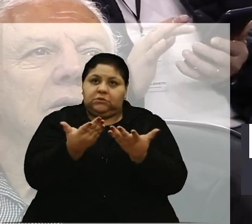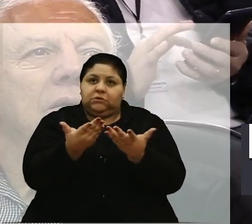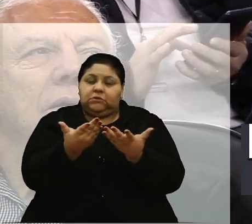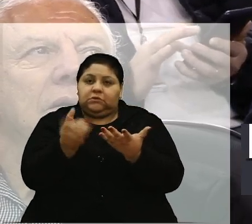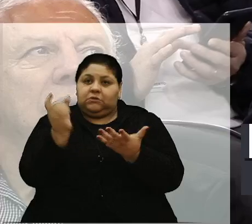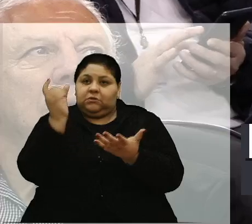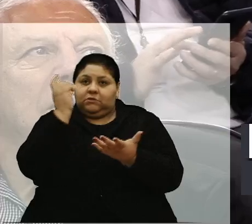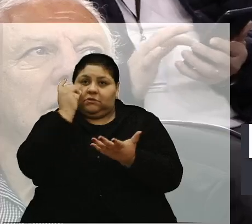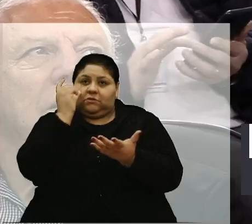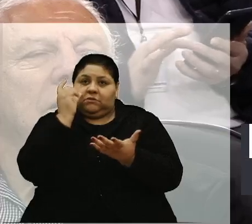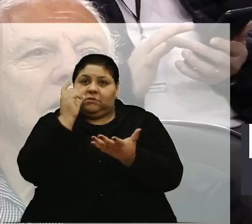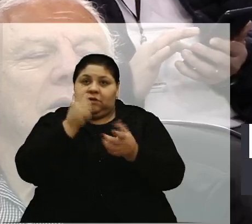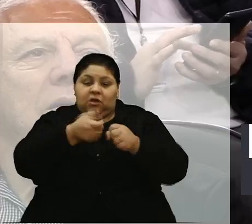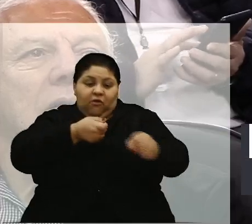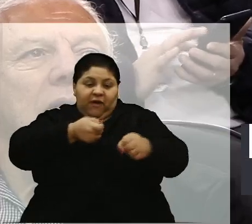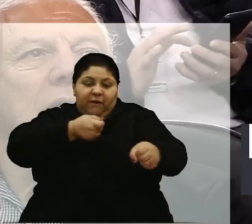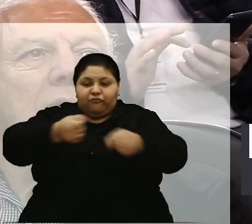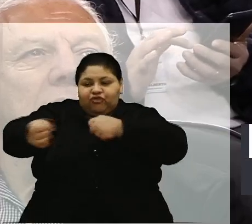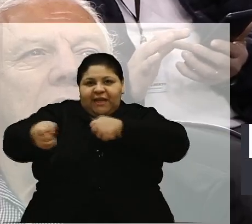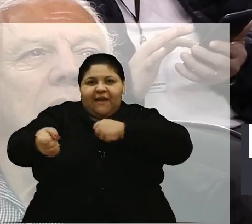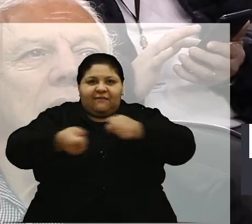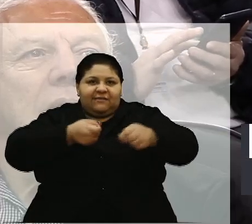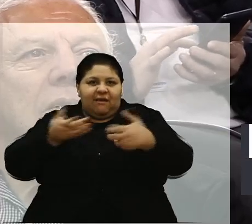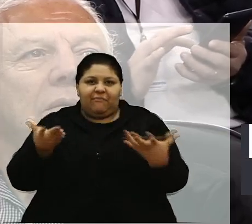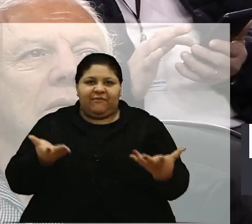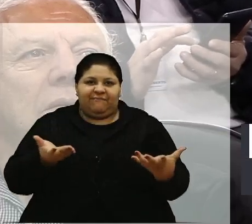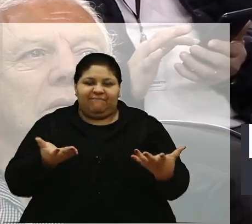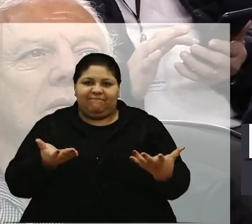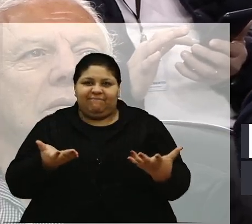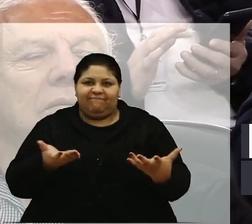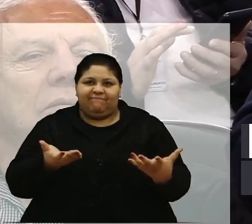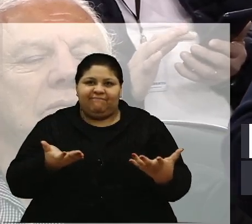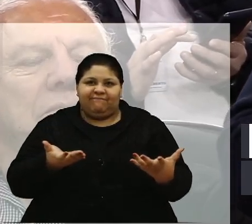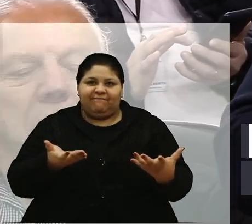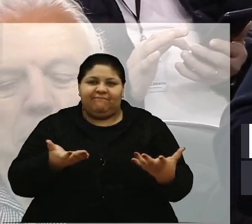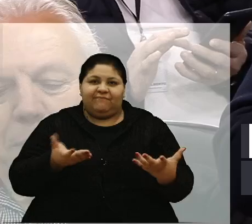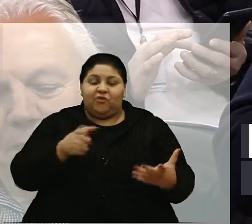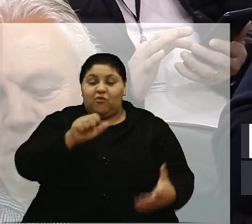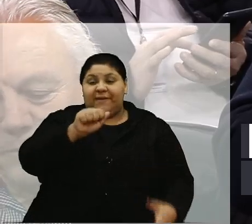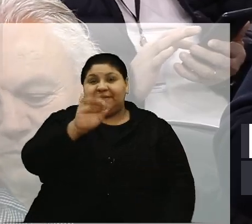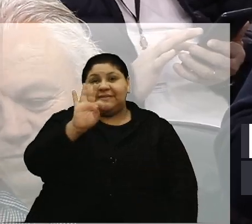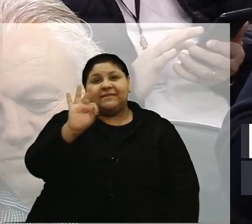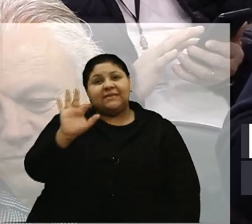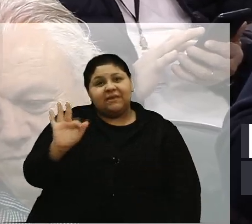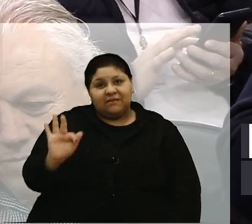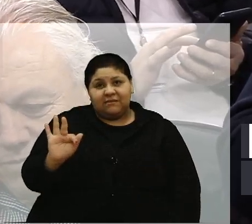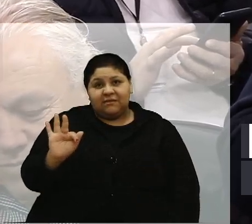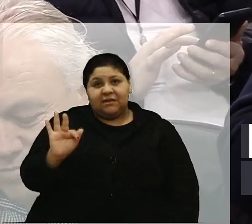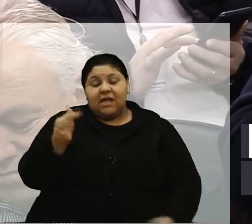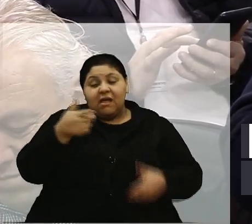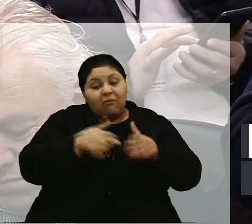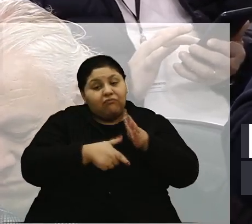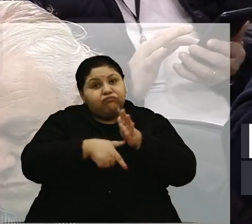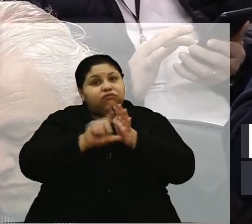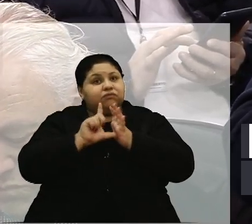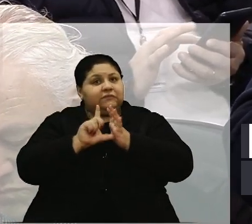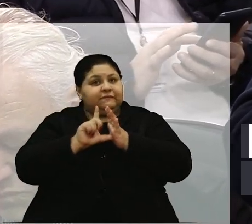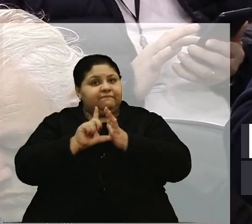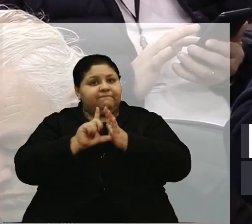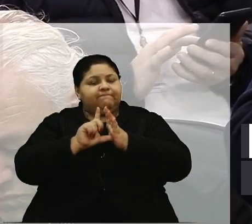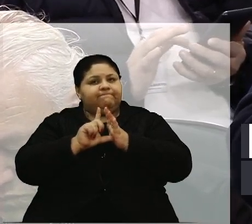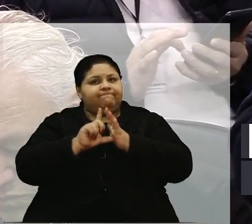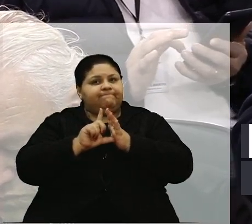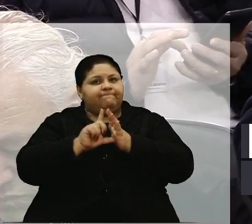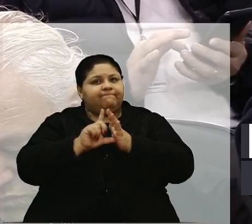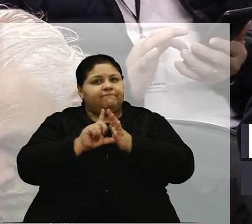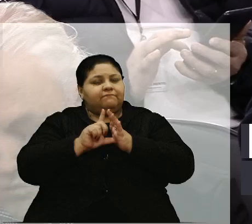debate que é um cabo de guerra, a gente não está indo para lugar nenhum. Inclusive o STF se antecipou